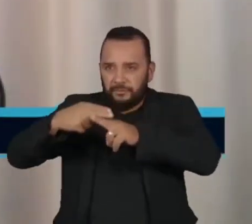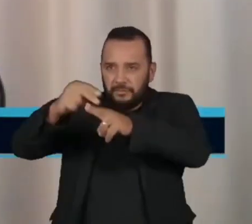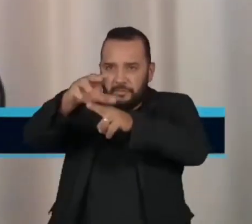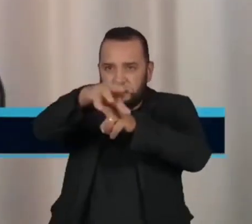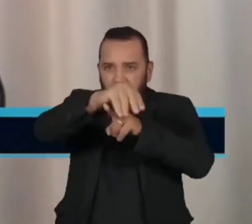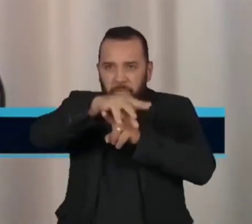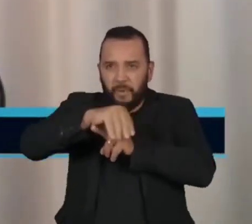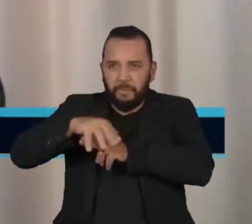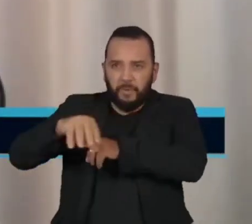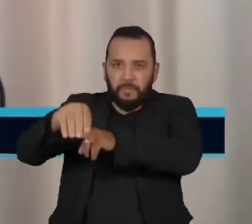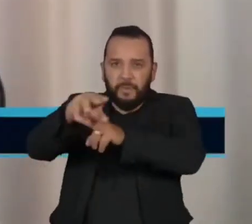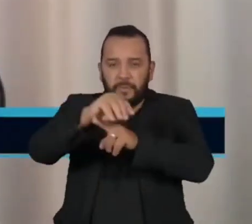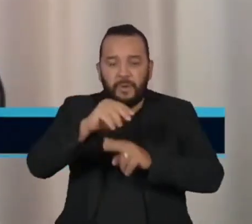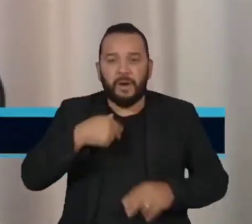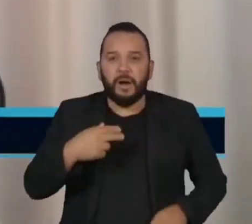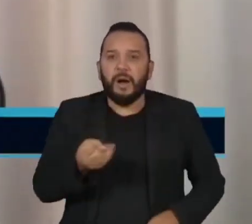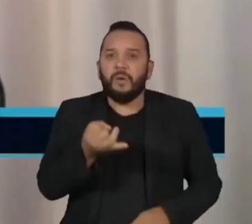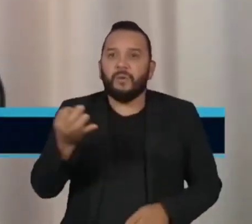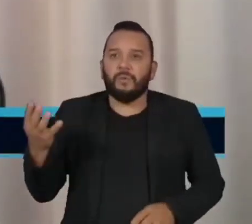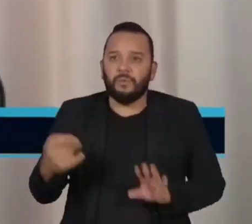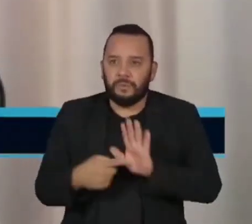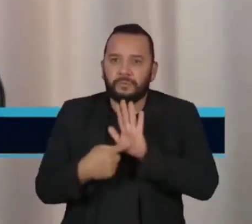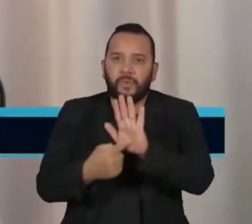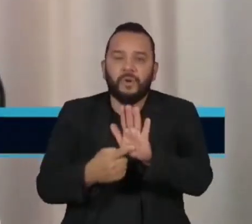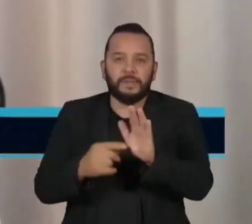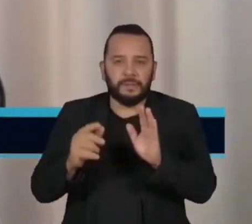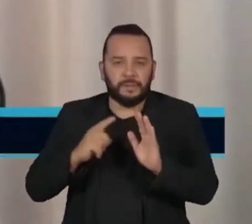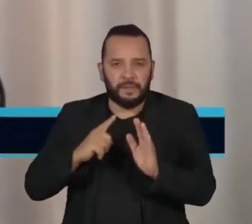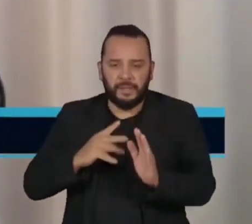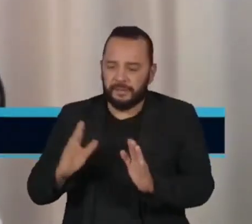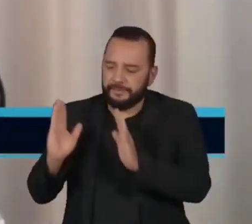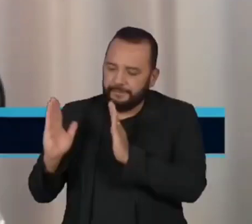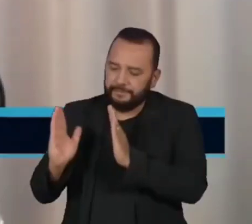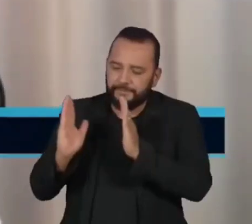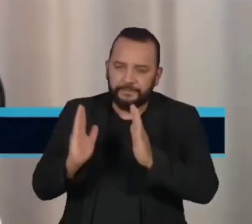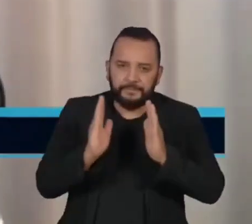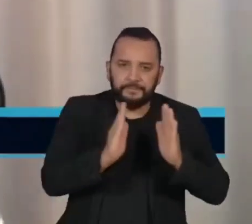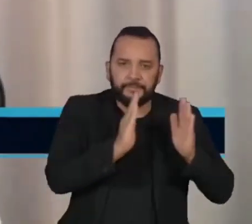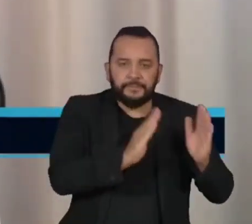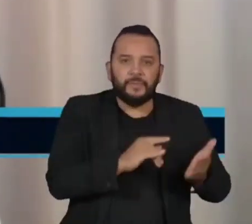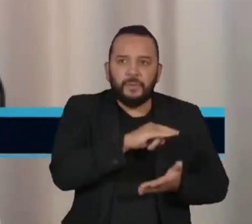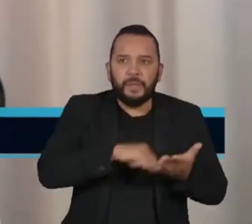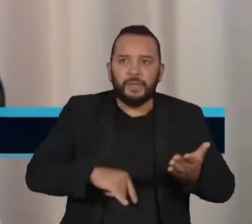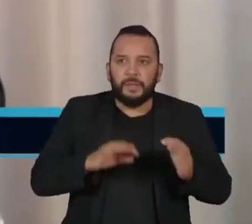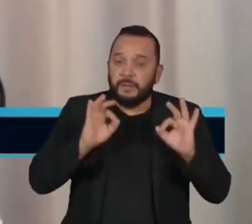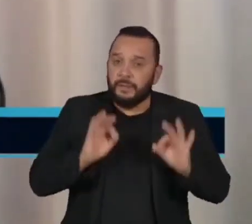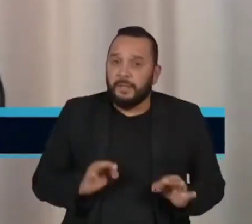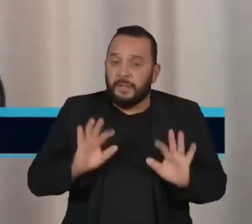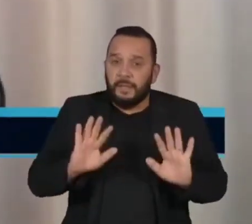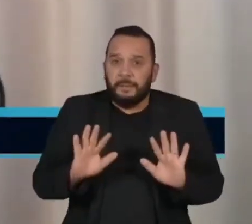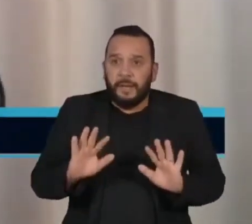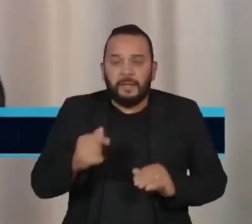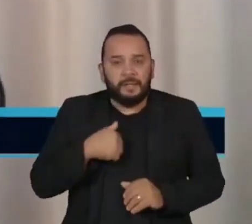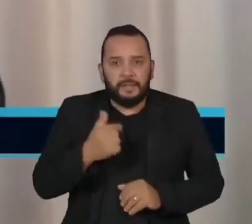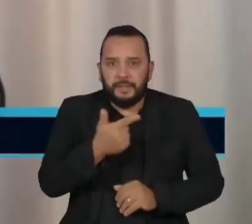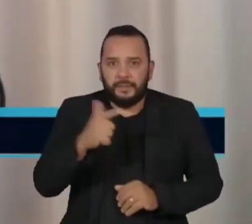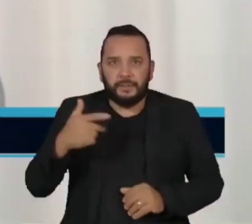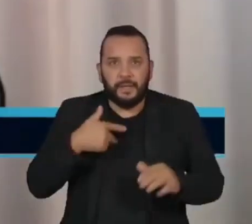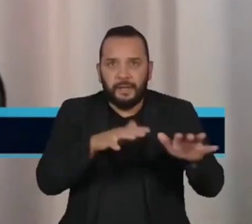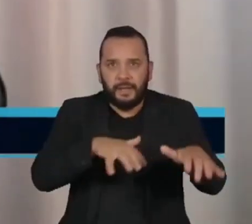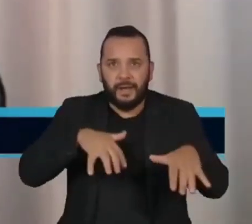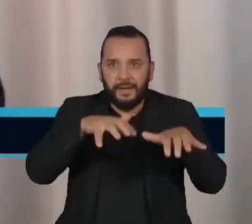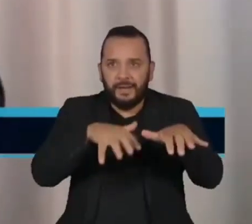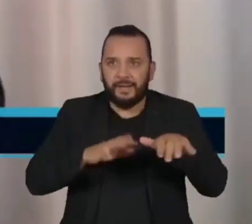ainda que mostram irregularidade, ou seja, ele cumpriu todas as etapas de envio de documentação, mas não existe um garimpo dentro da